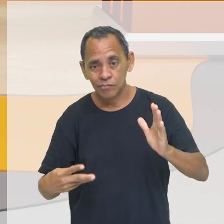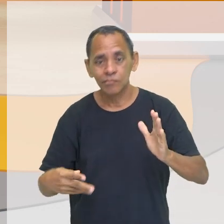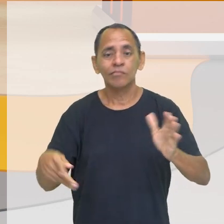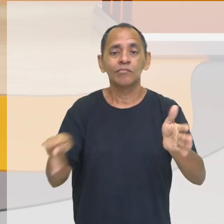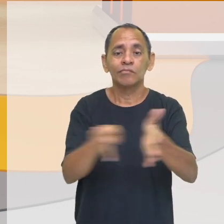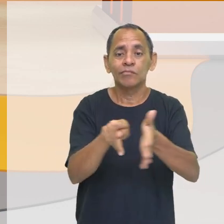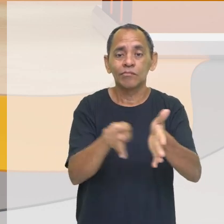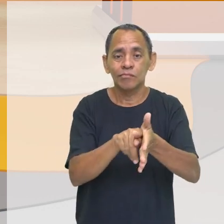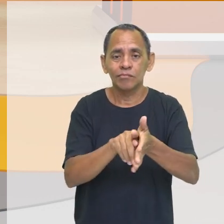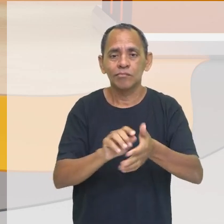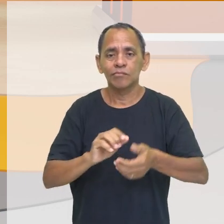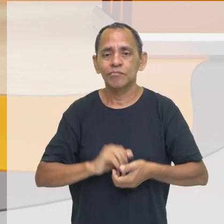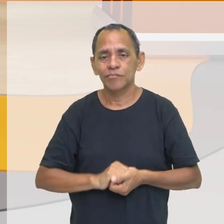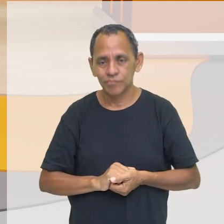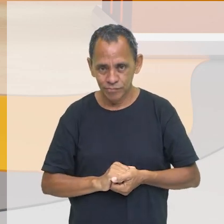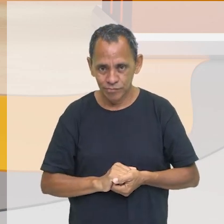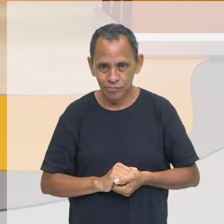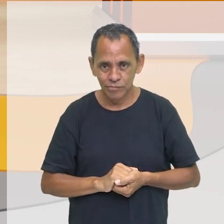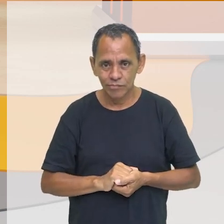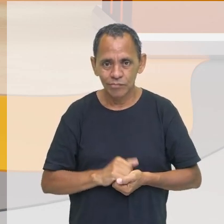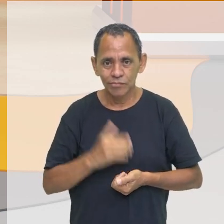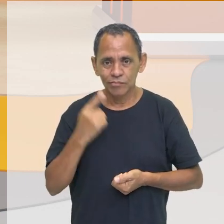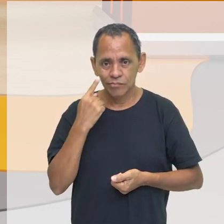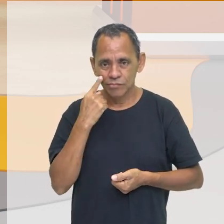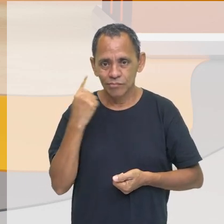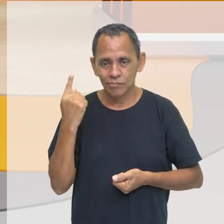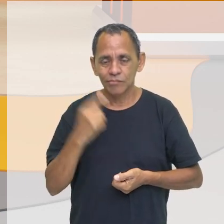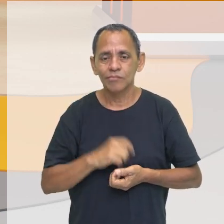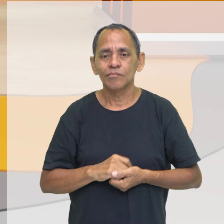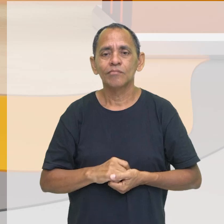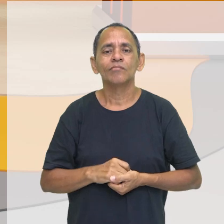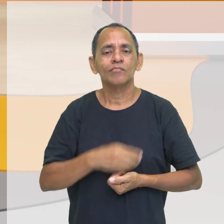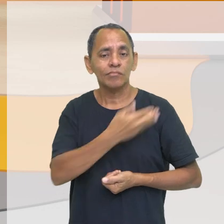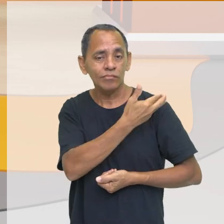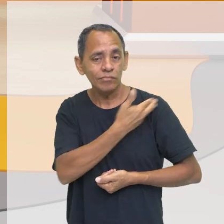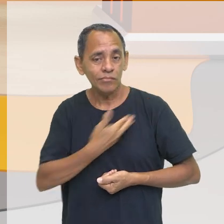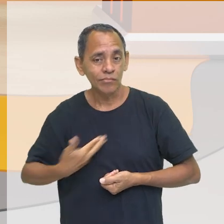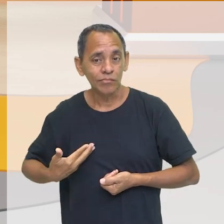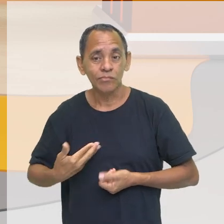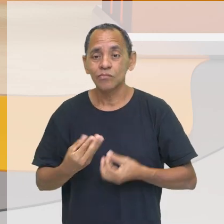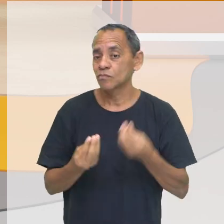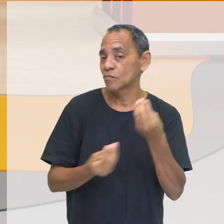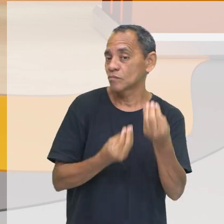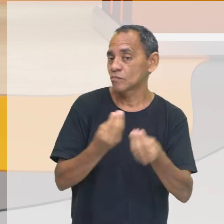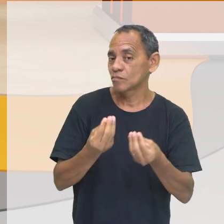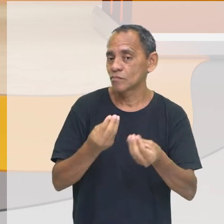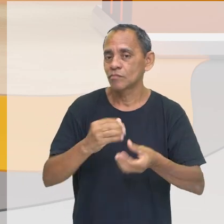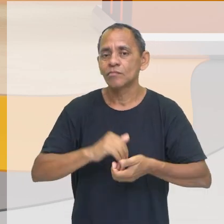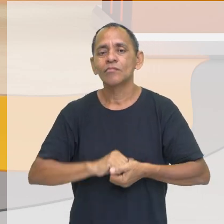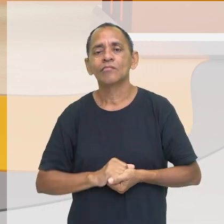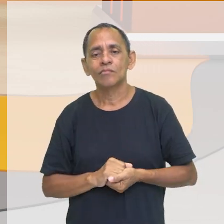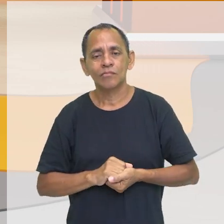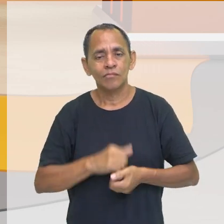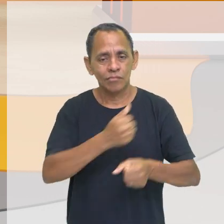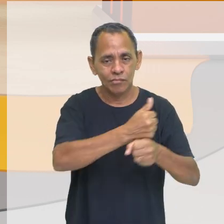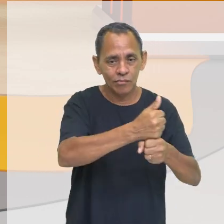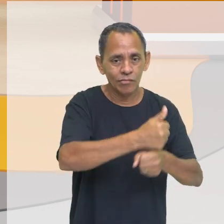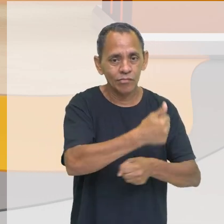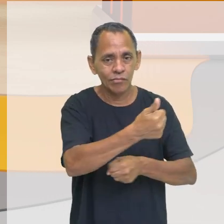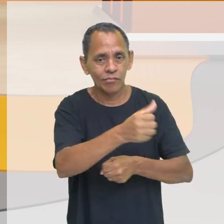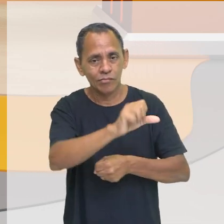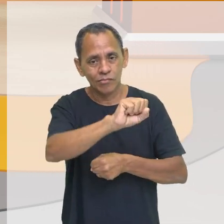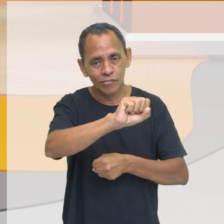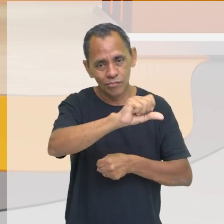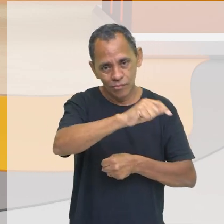algumas características peculiares. Mas vamos observar o governo do Marechal Deodoro da Fonseca, que ocorreu